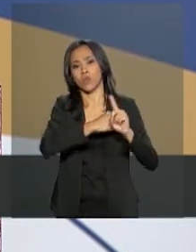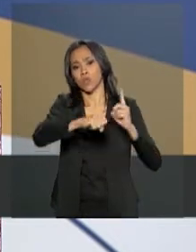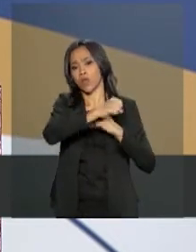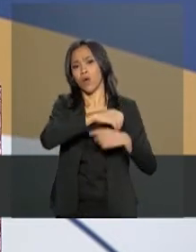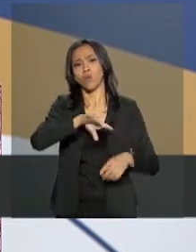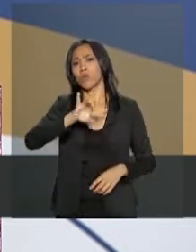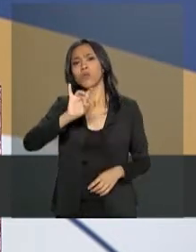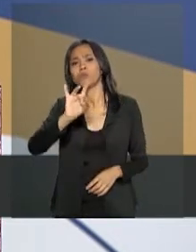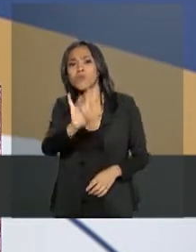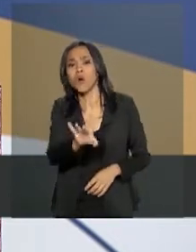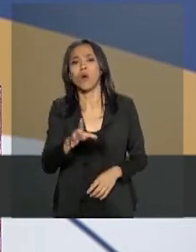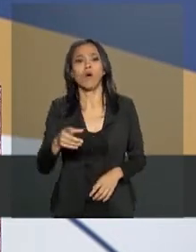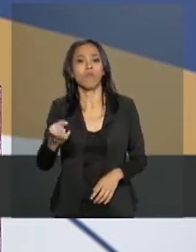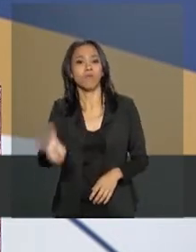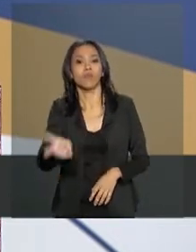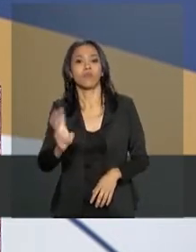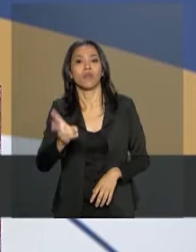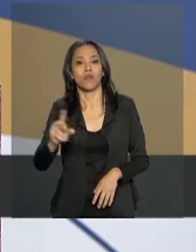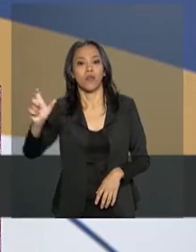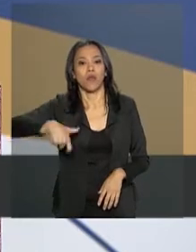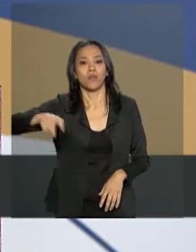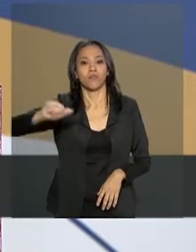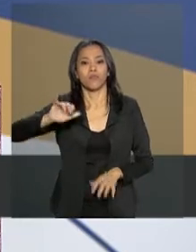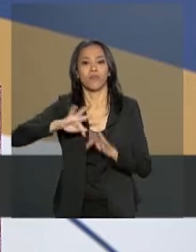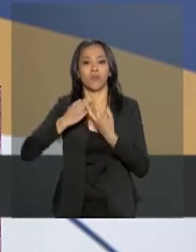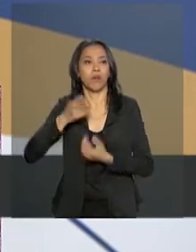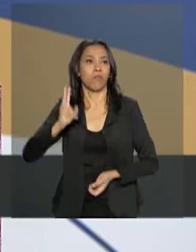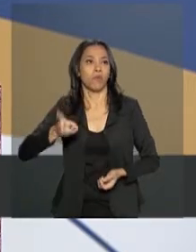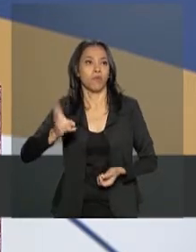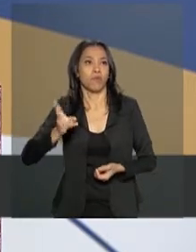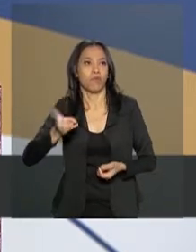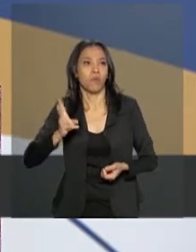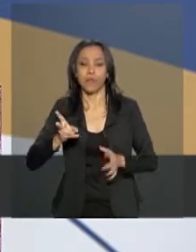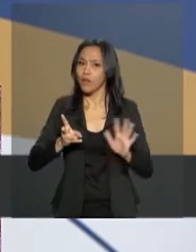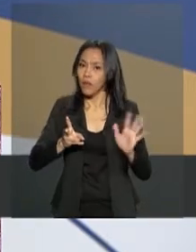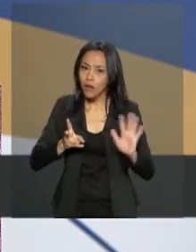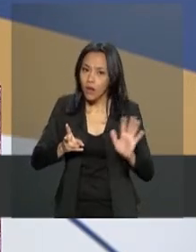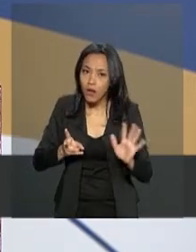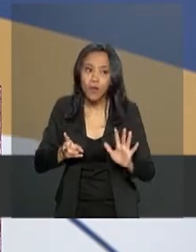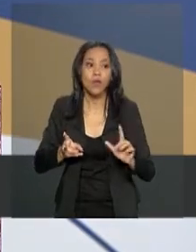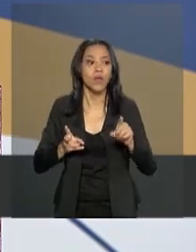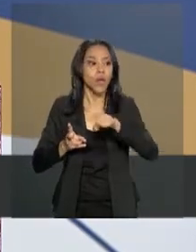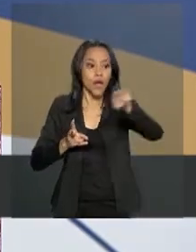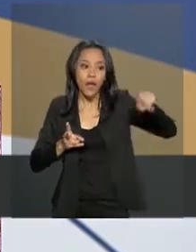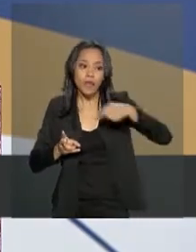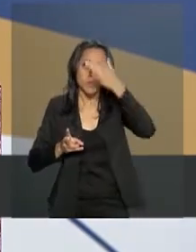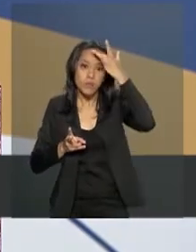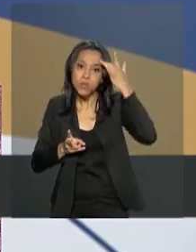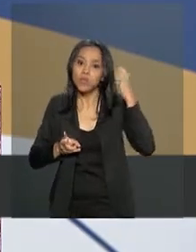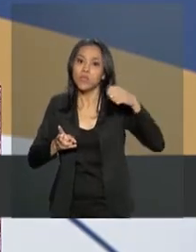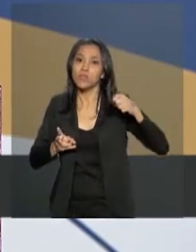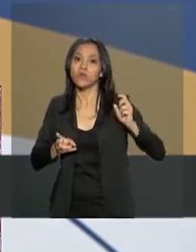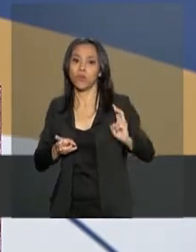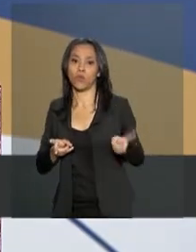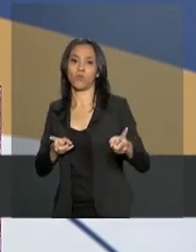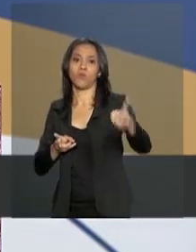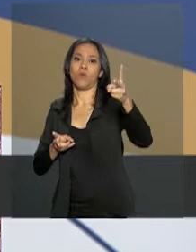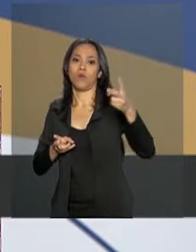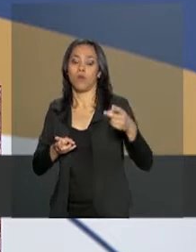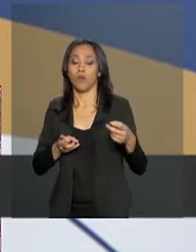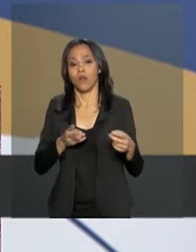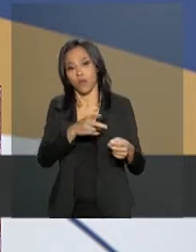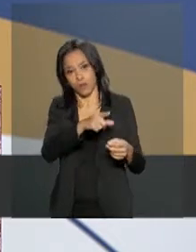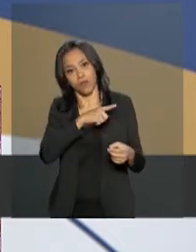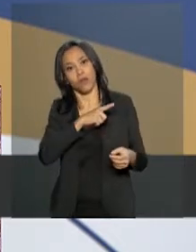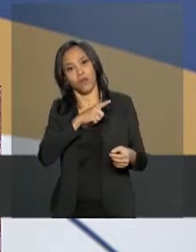manutenção do bolsa família é preciso fazer com que as pessoas progridam ou seja que as pessoas possam